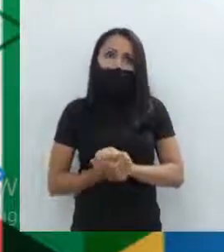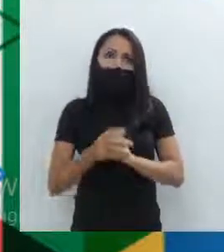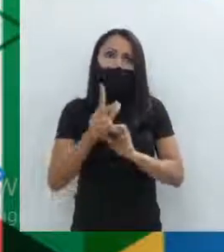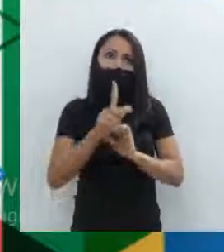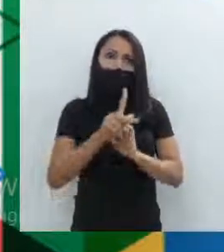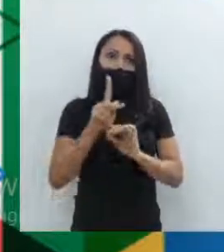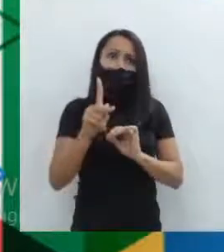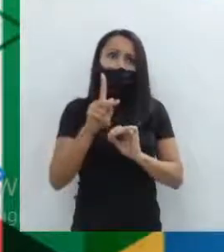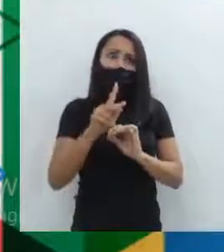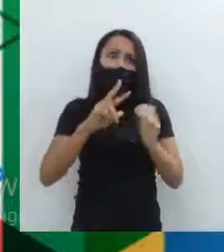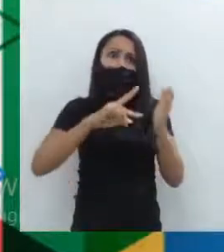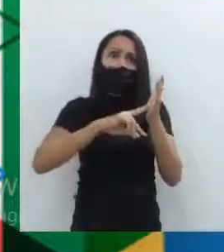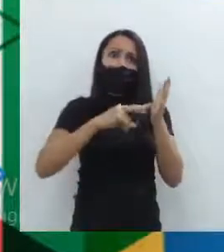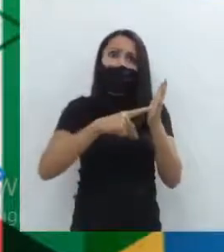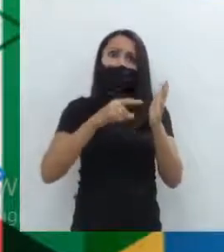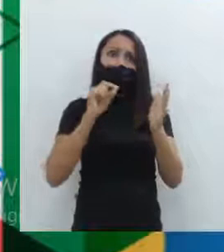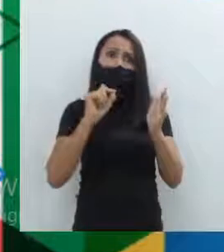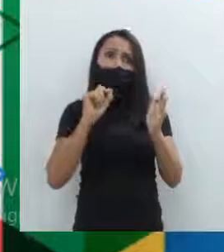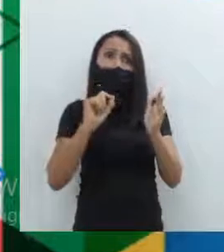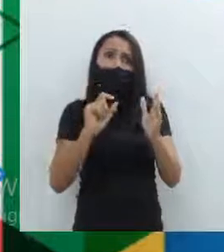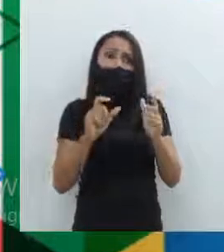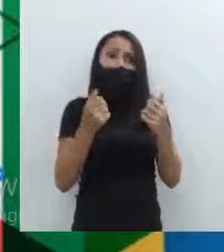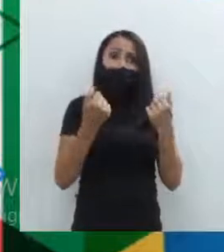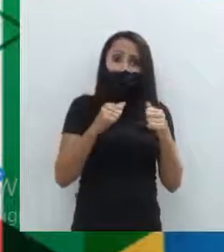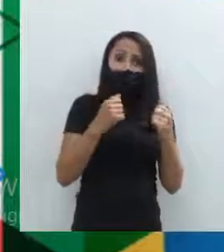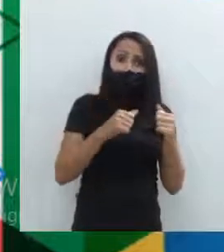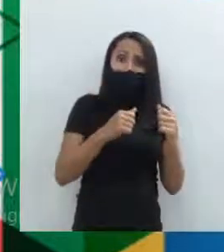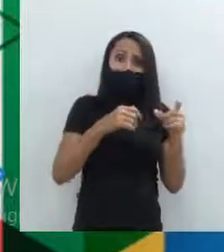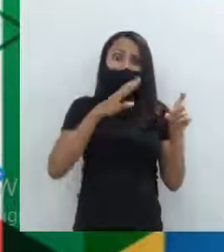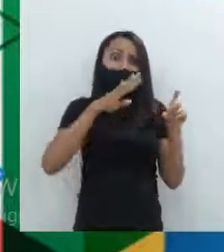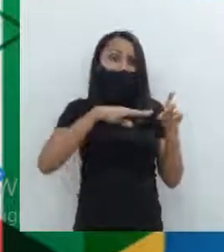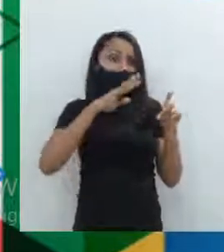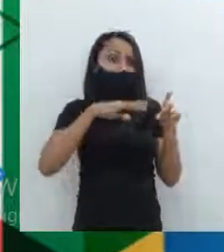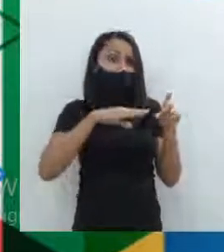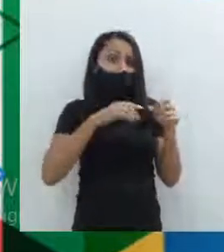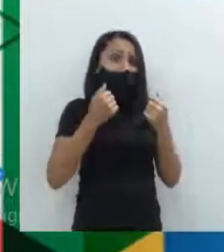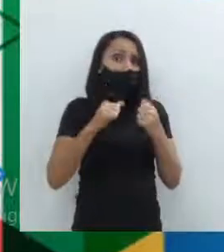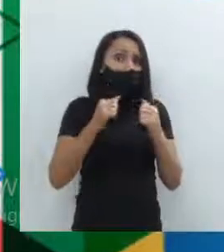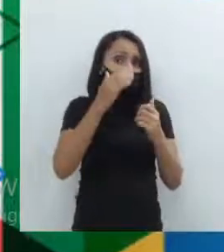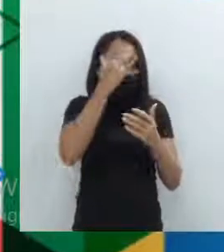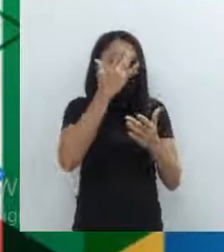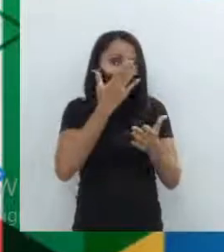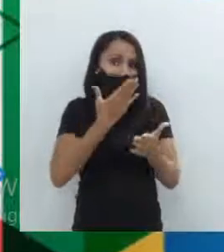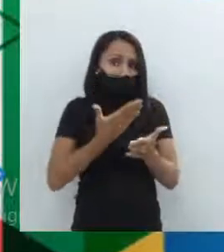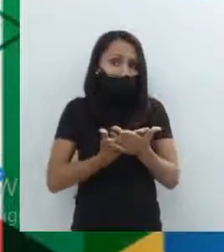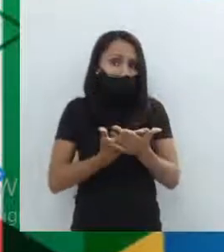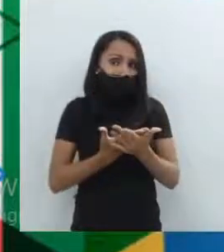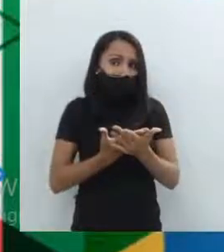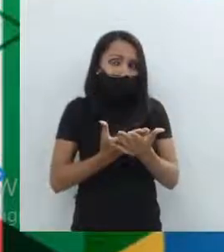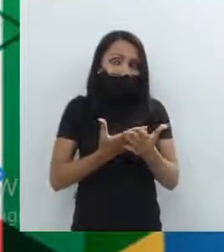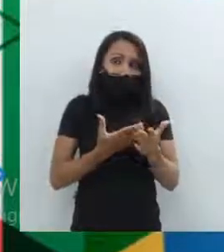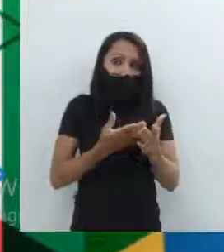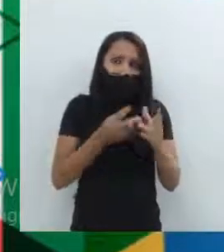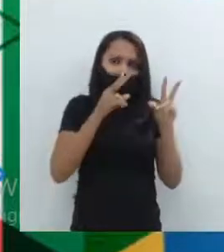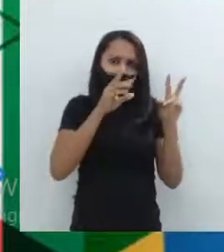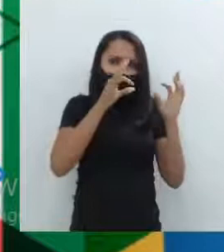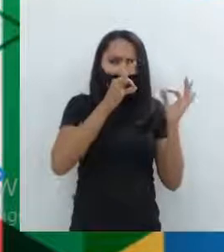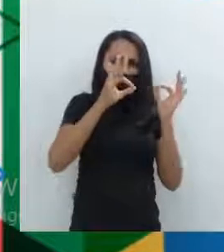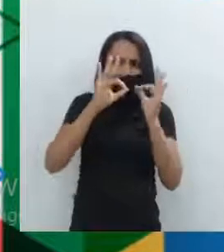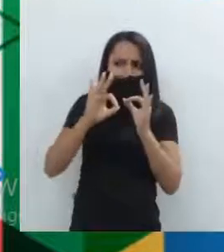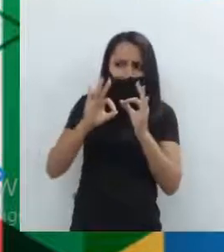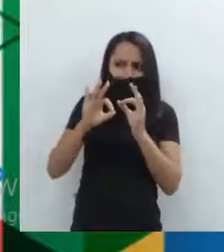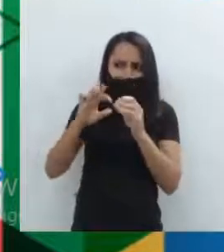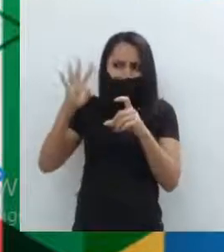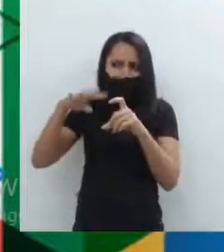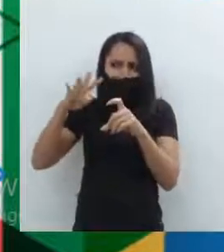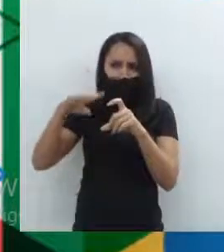Professor, significa então que eu preciso dos mitos? Eu preciso hoje olhar os mitos como